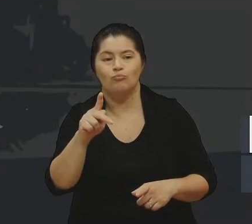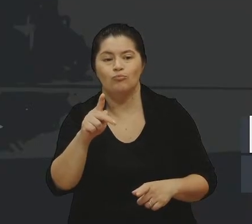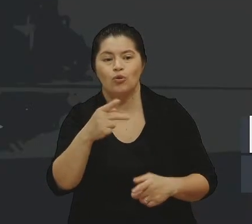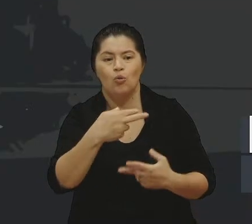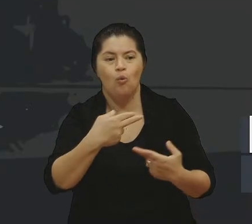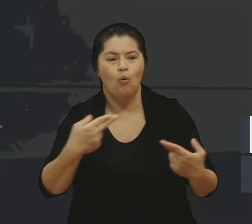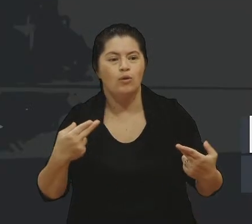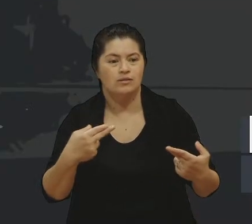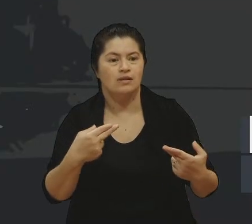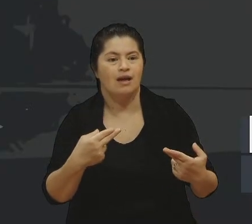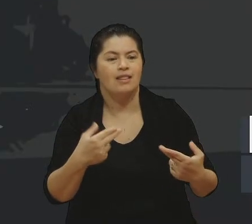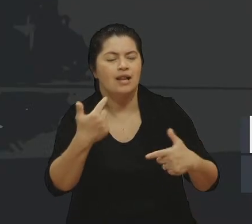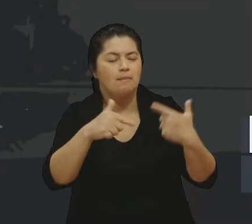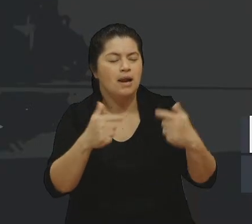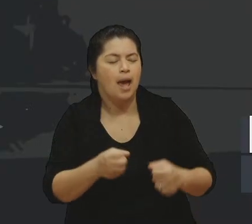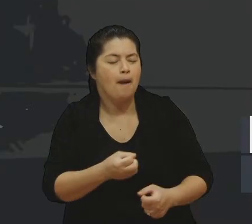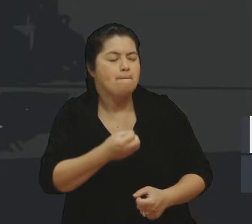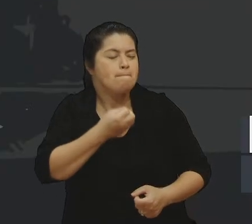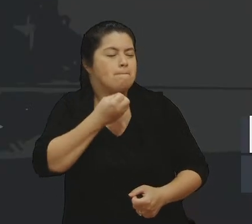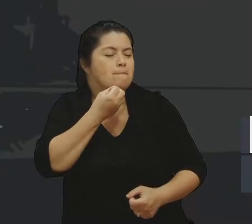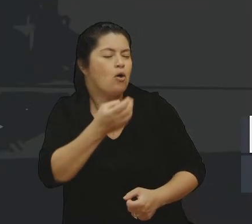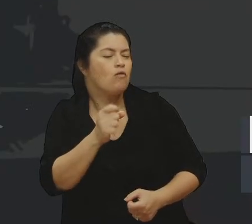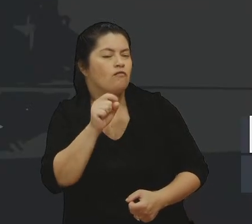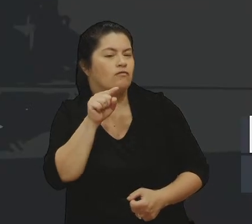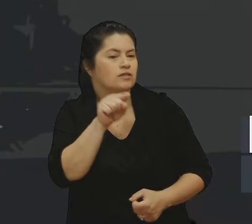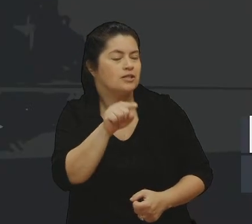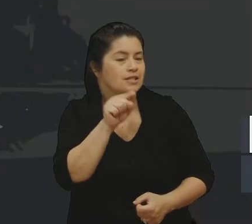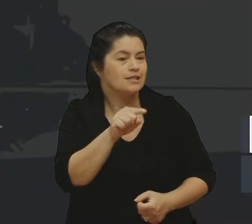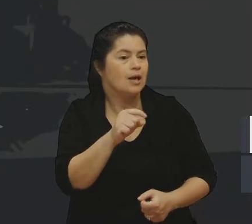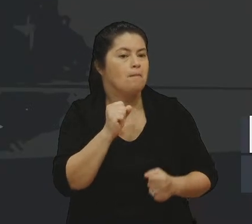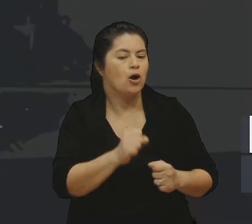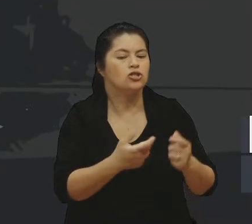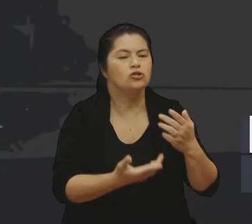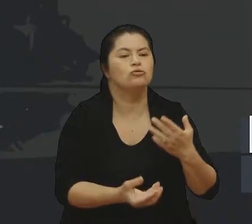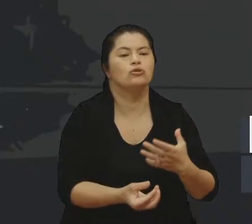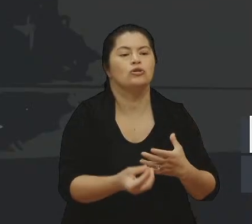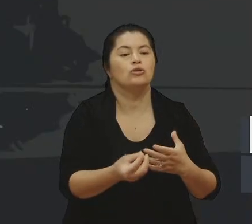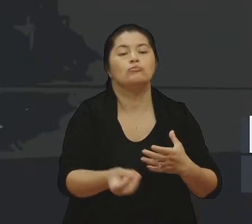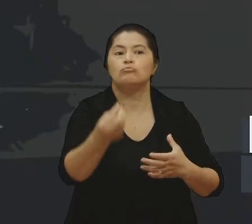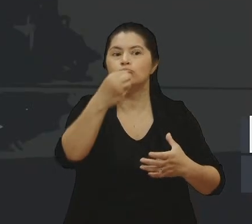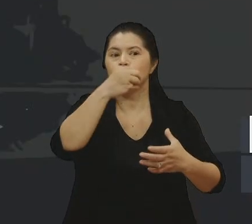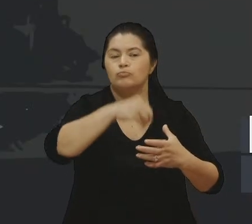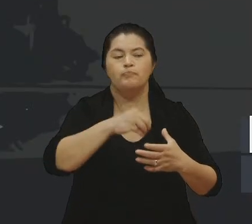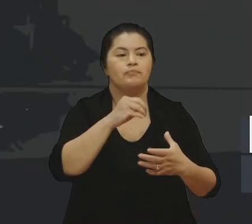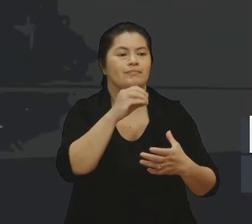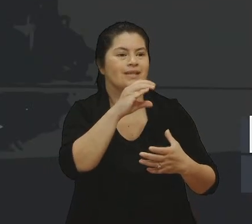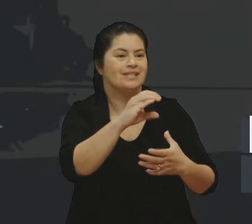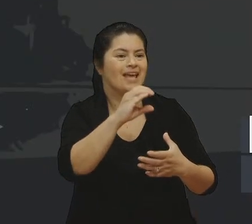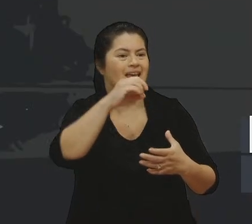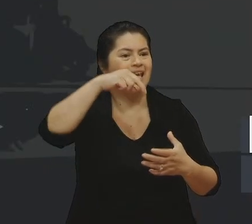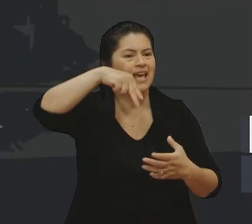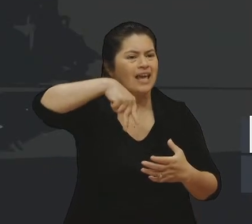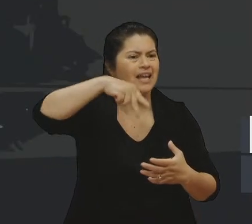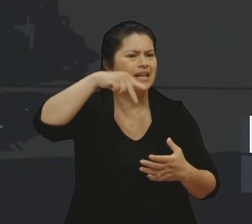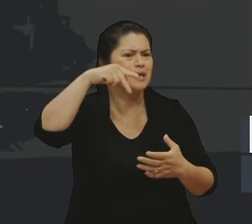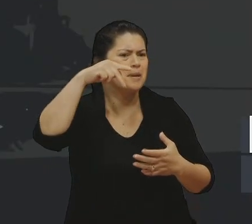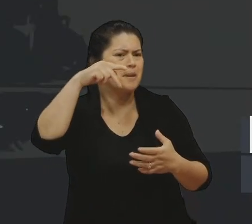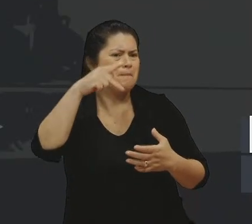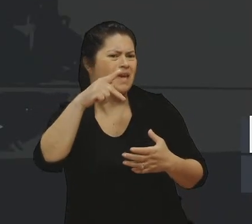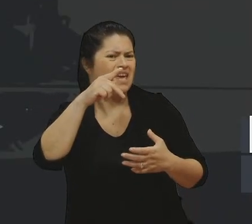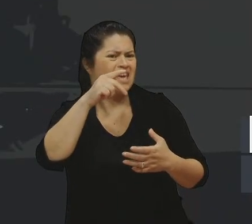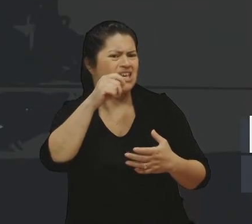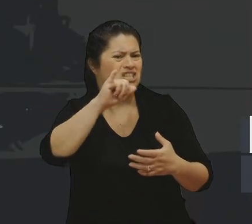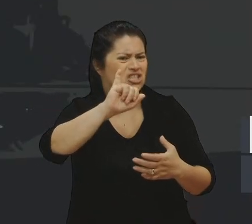que dá bastante na árvore, para que você possa ter retorno disso. Você não pode ser um desses 8.000 CNPJs que fechou, talvez porque o negócio não dava